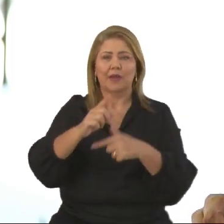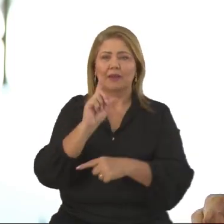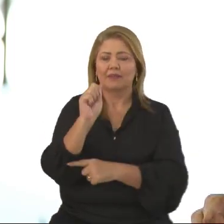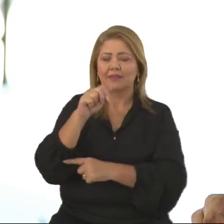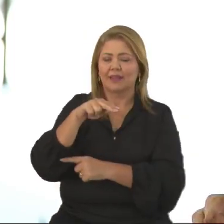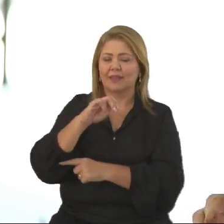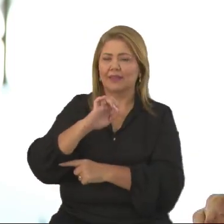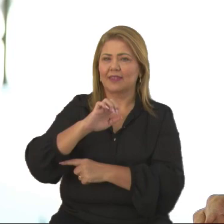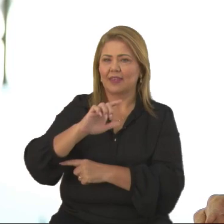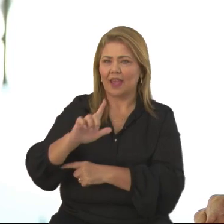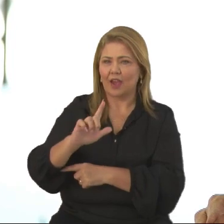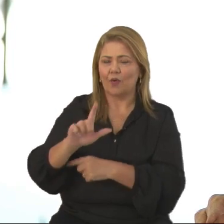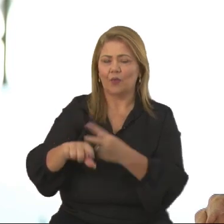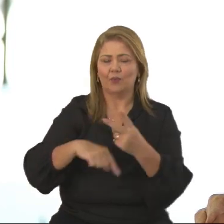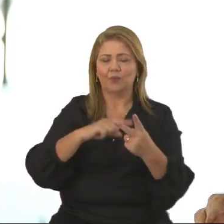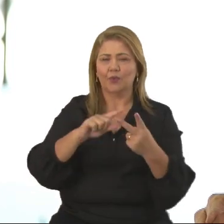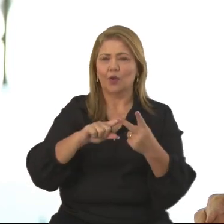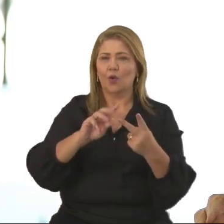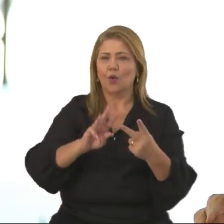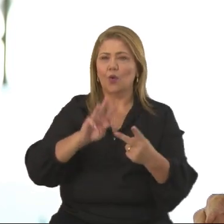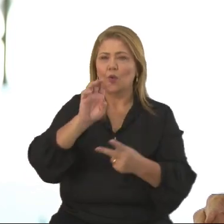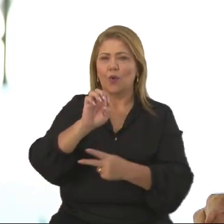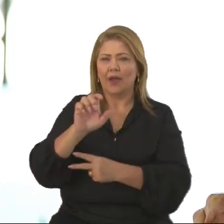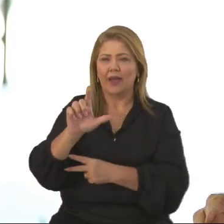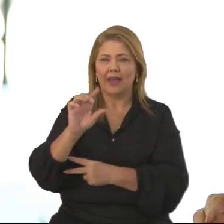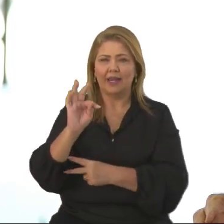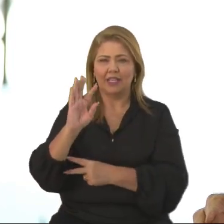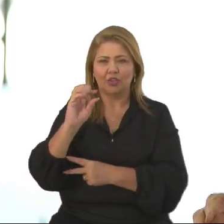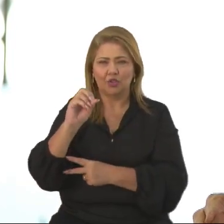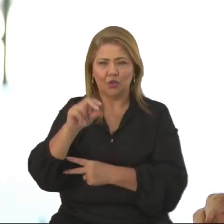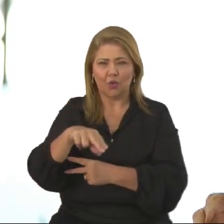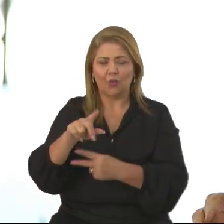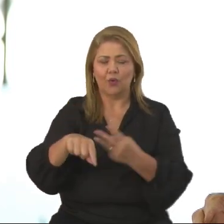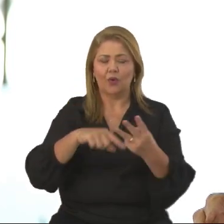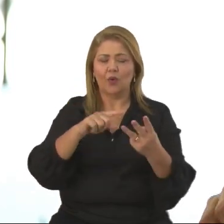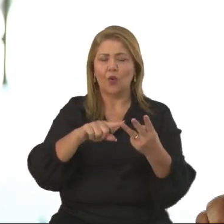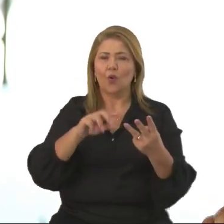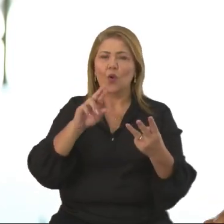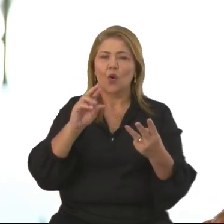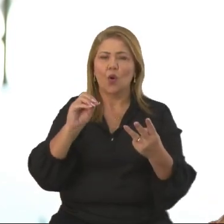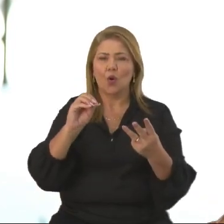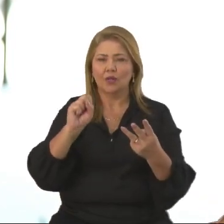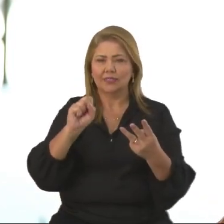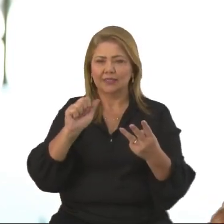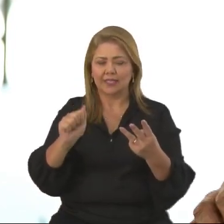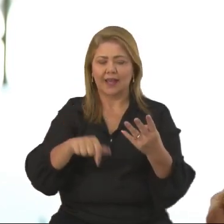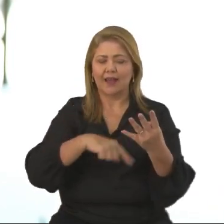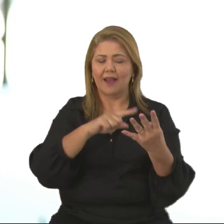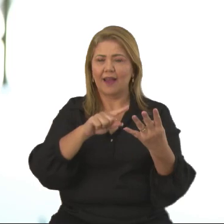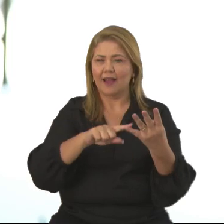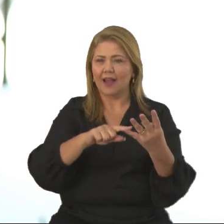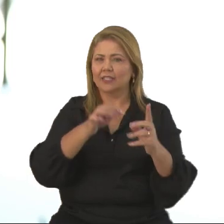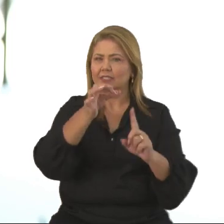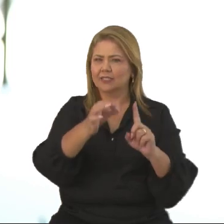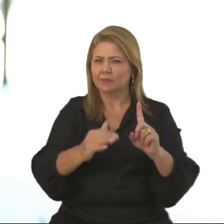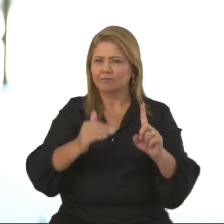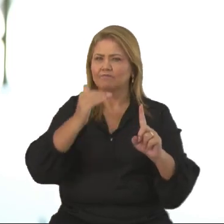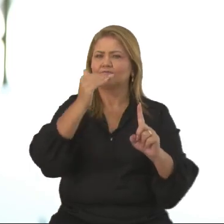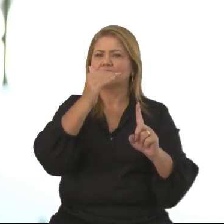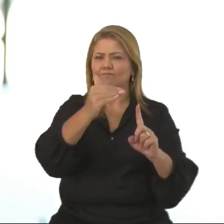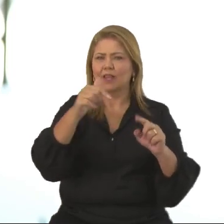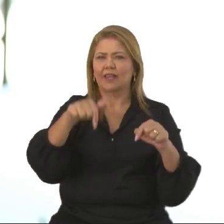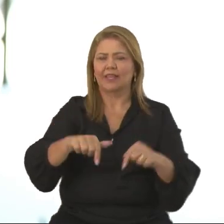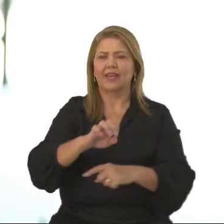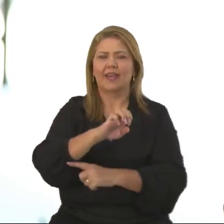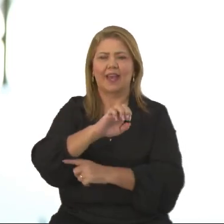Júnior, Wellington Luiz Peixoto, Rosa Nair da Silva Nogueira Reis e a desembargadora aposentada,